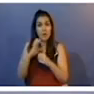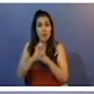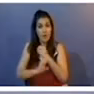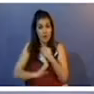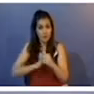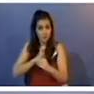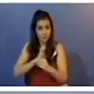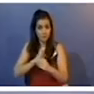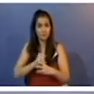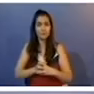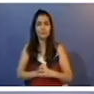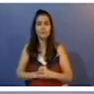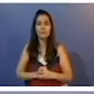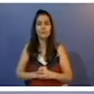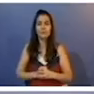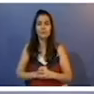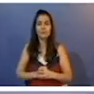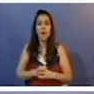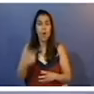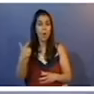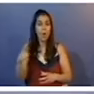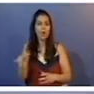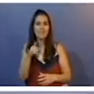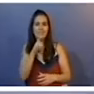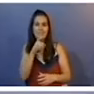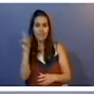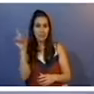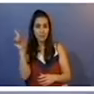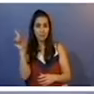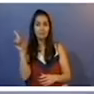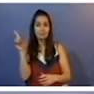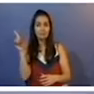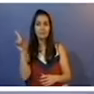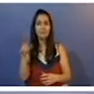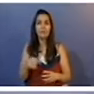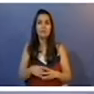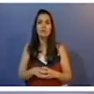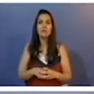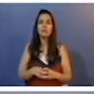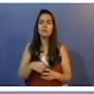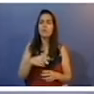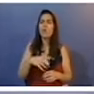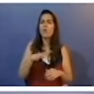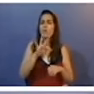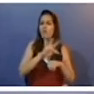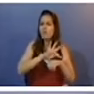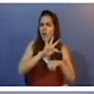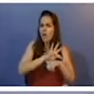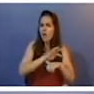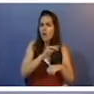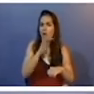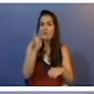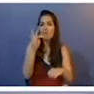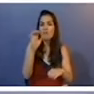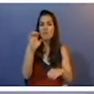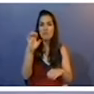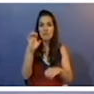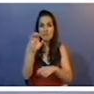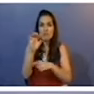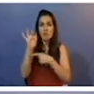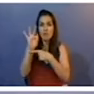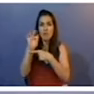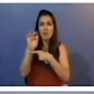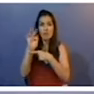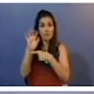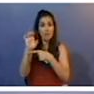Nesse outro exemplo, a gente tem o óxido de ferro, 3. Então, aqui o ferro, ele tem a carga 3+,